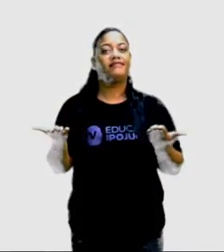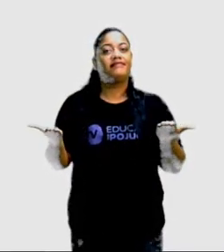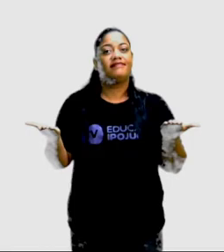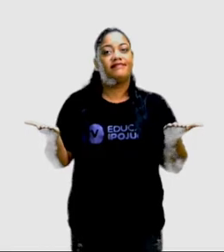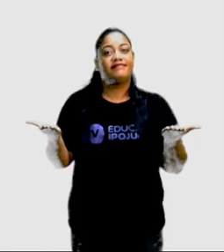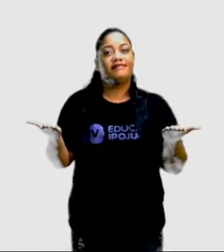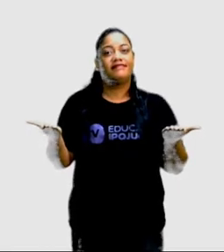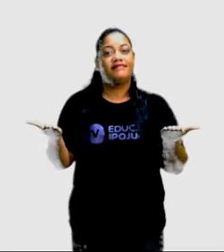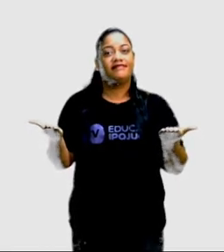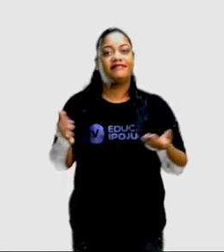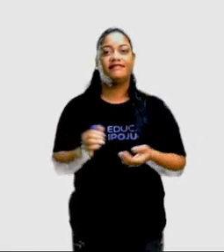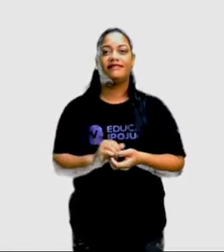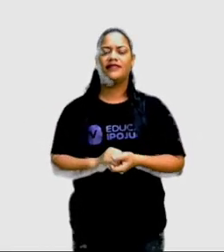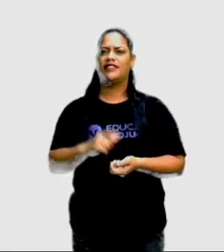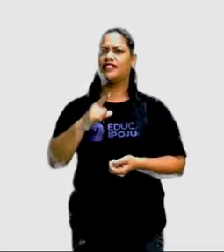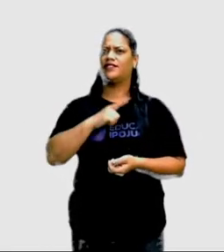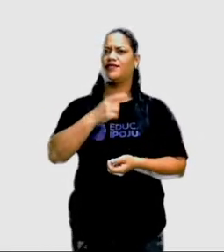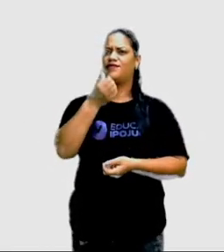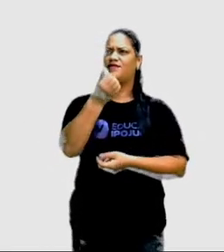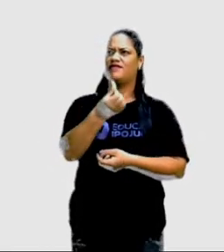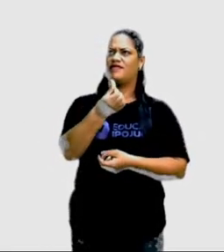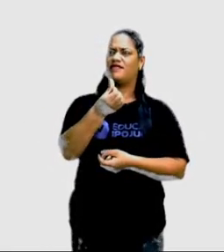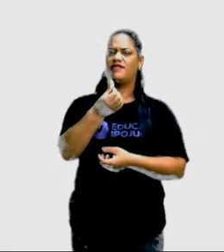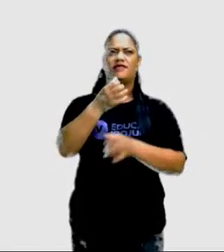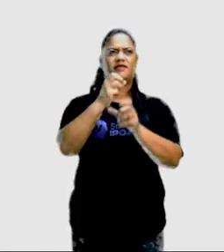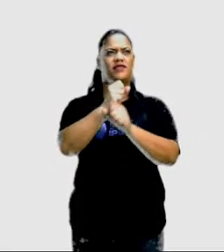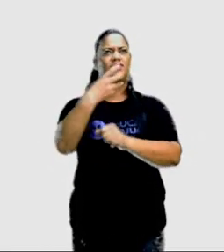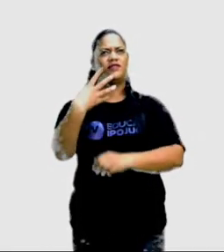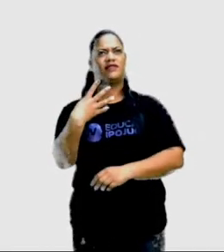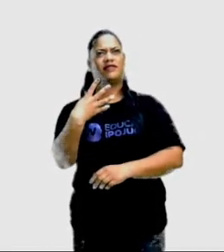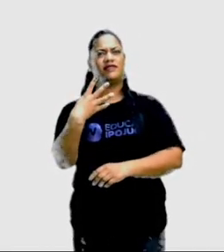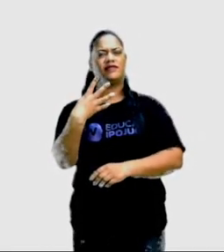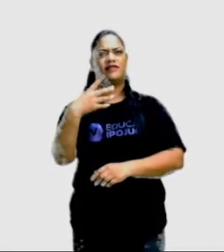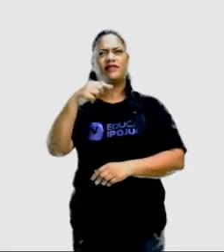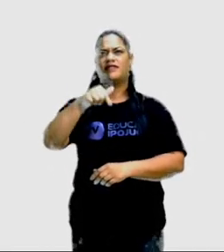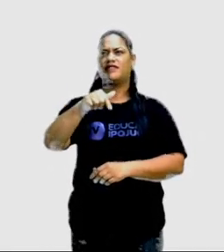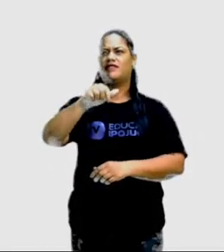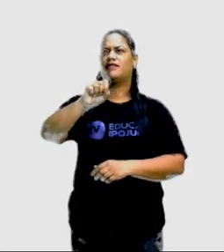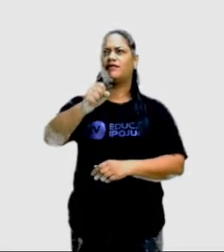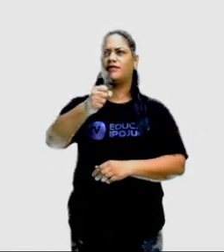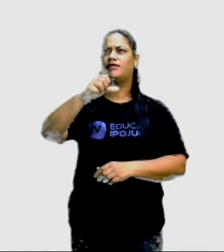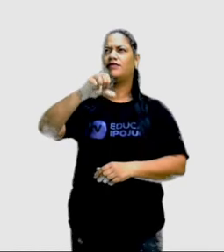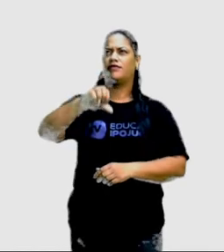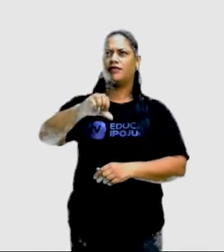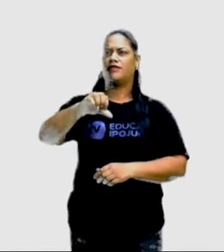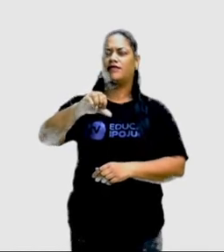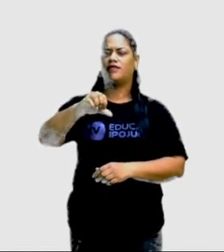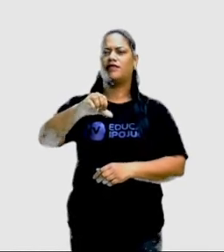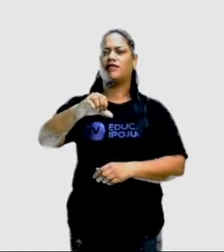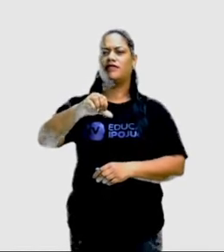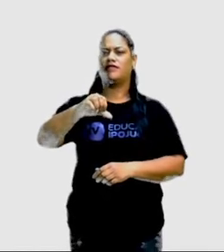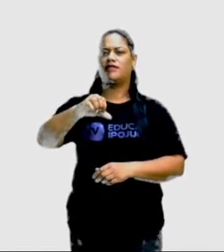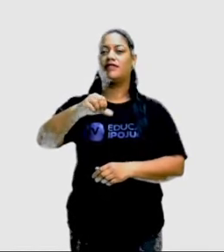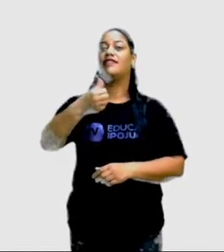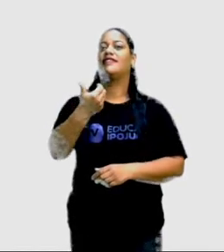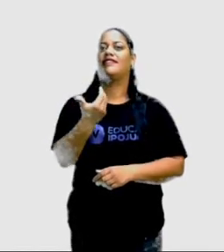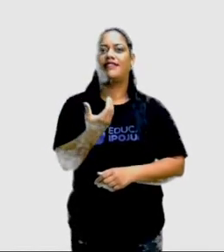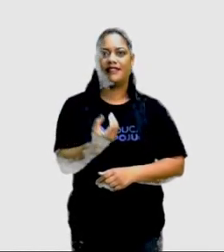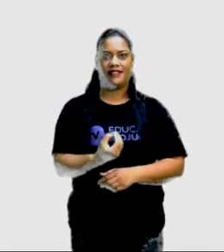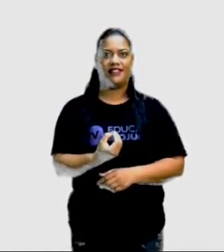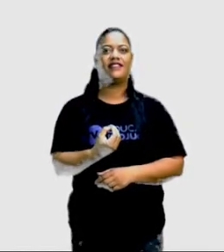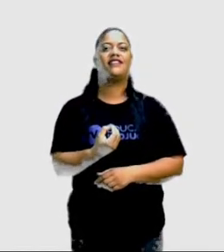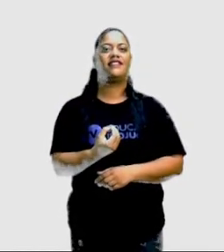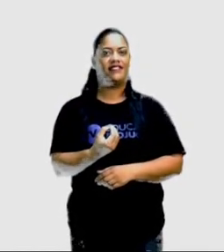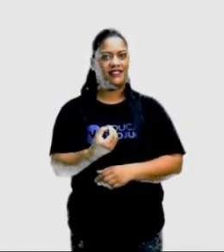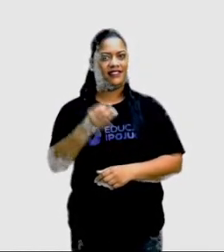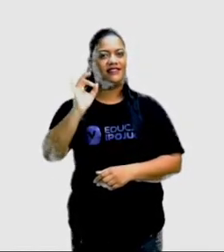mesmo? Eu tenho 6 com mais 4, 7, 8, 9, 10.